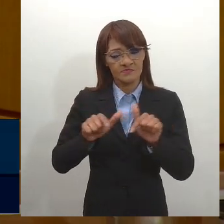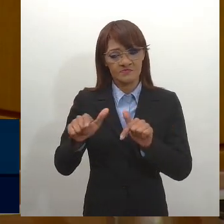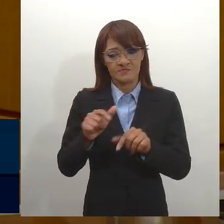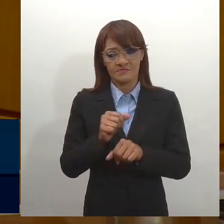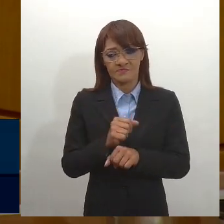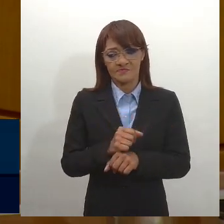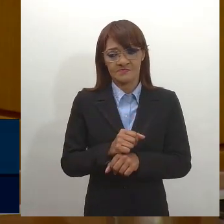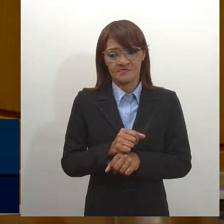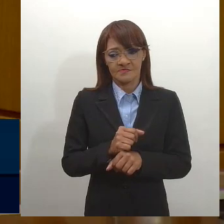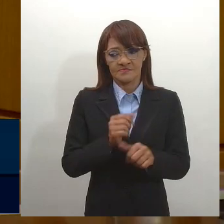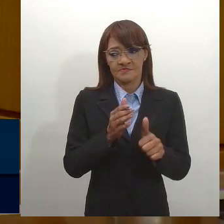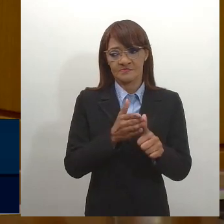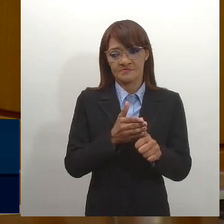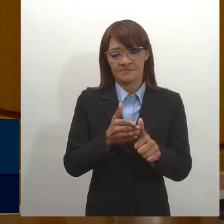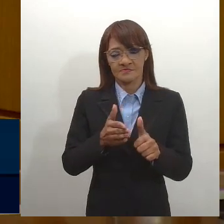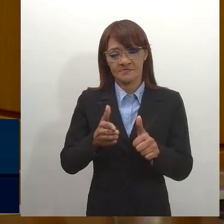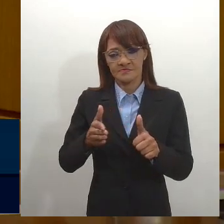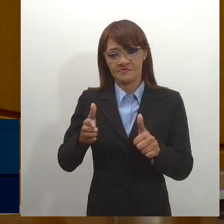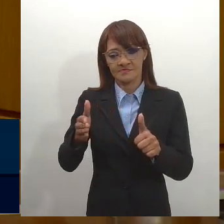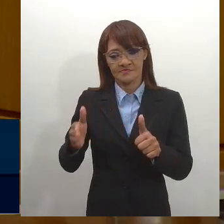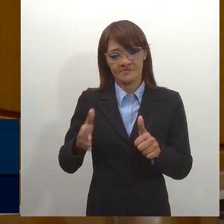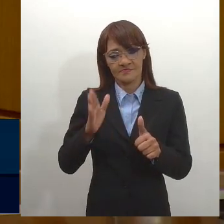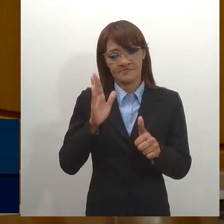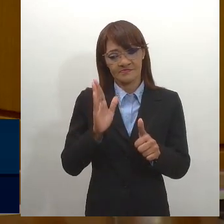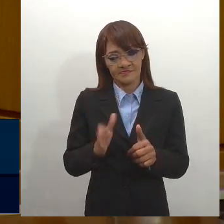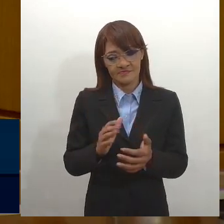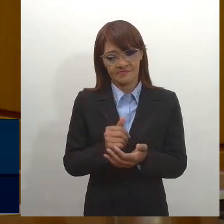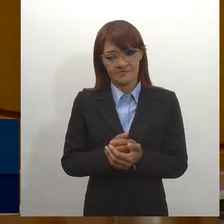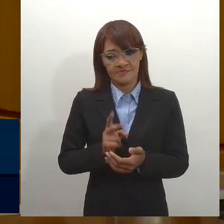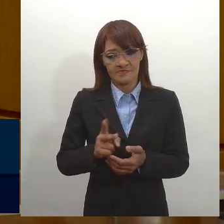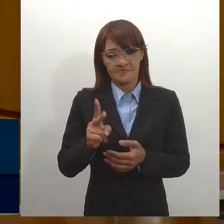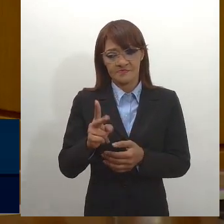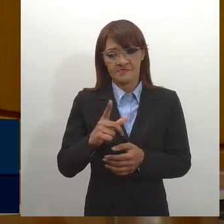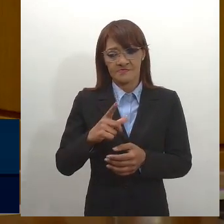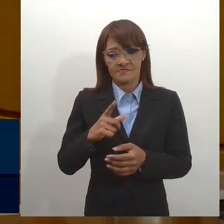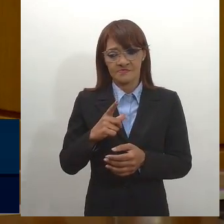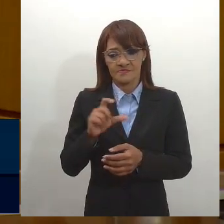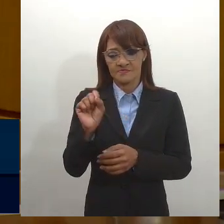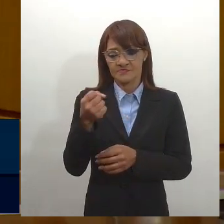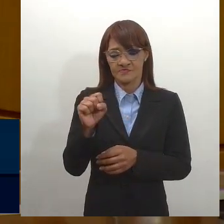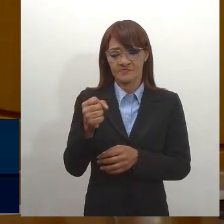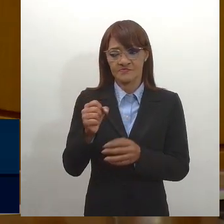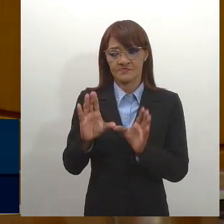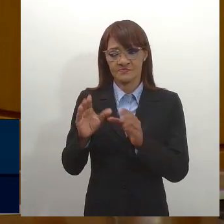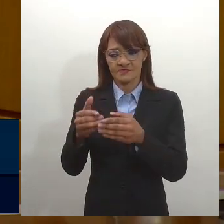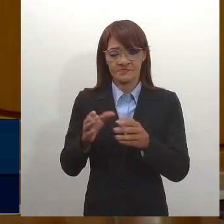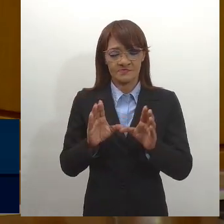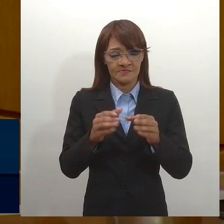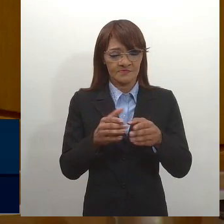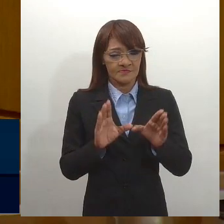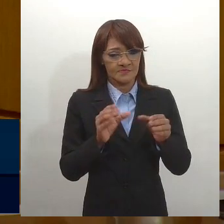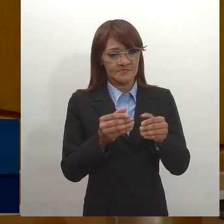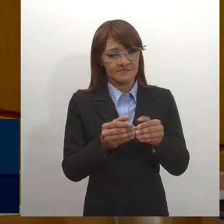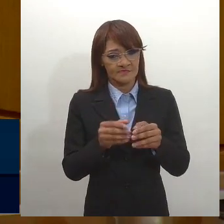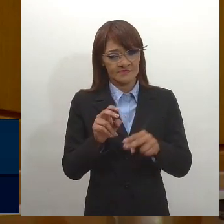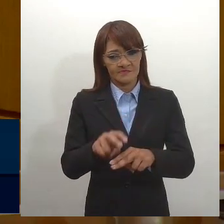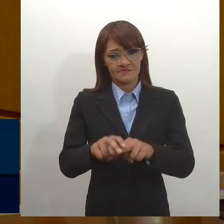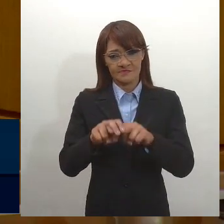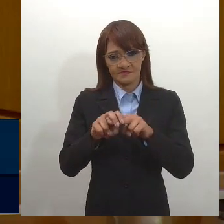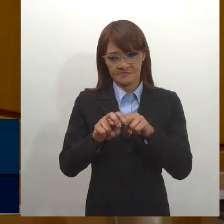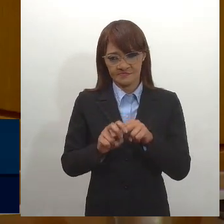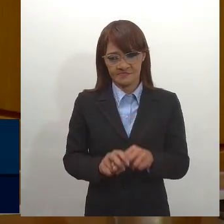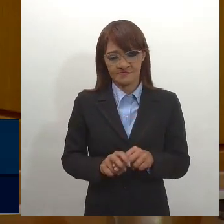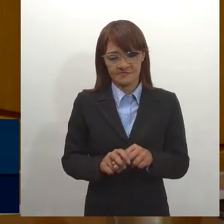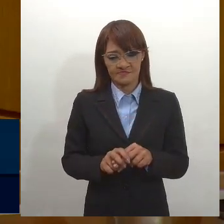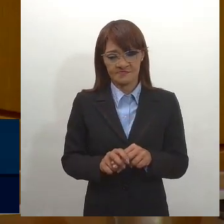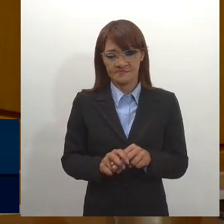dividido, ela é dividida, na verdade, em 8 GTs. É por isso que a gente tem essa gama tão grande, porque esse